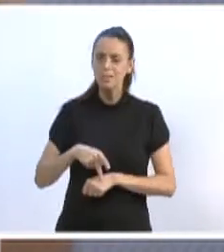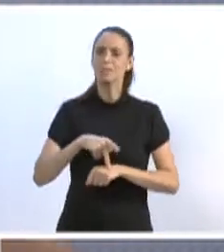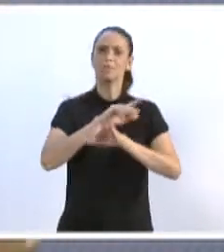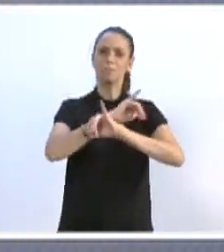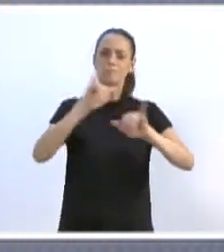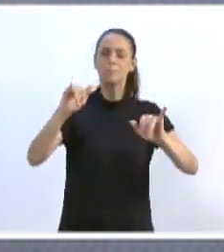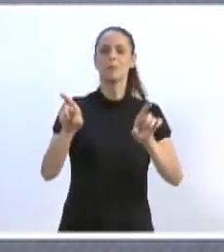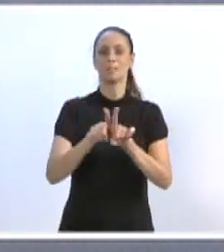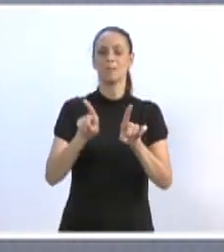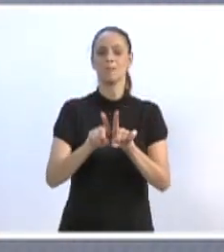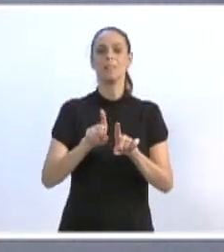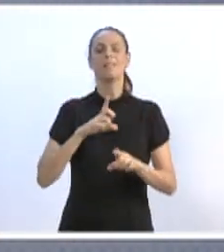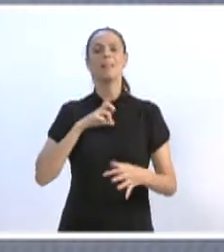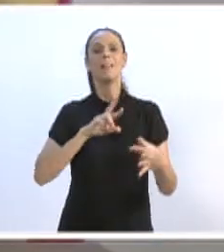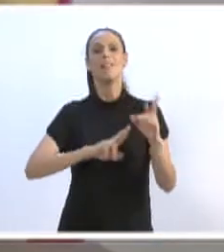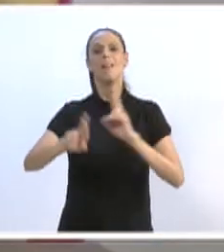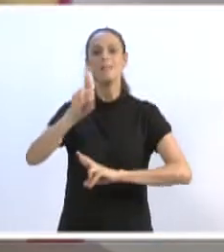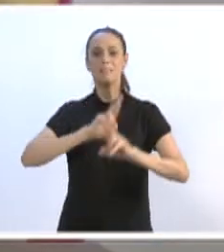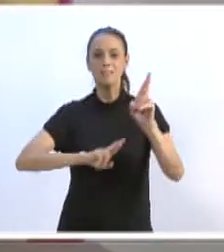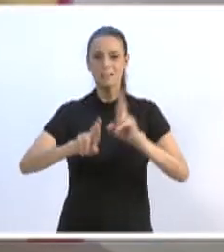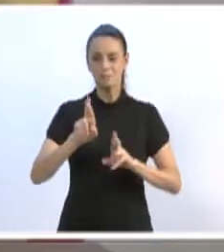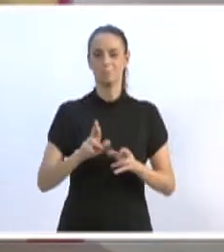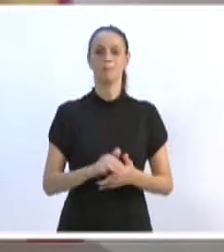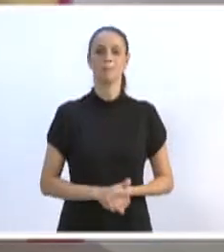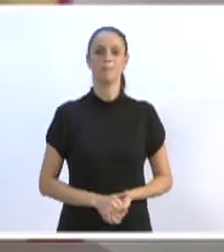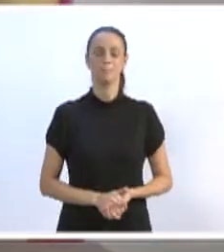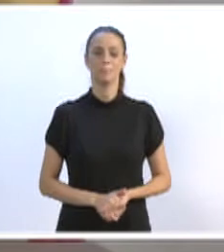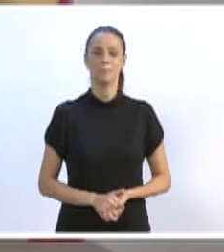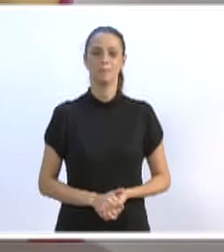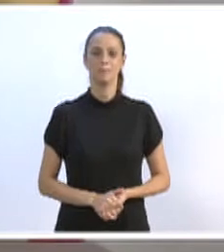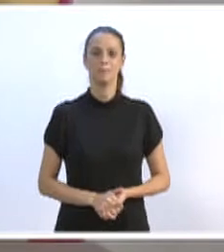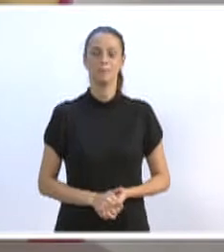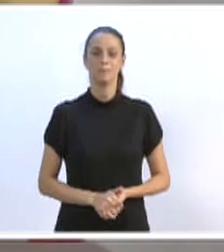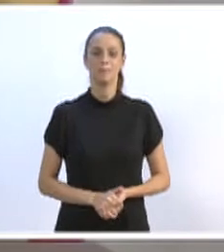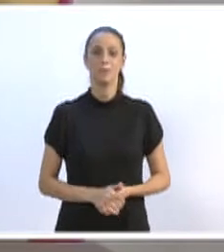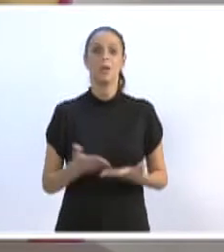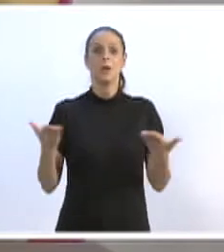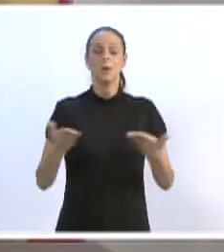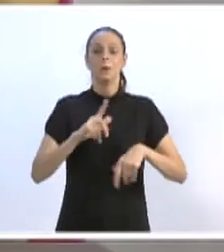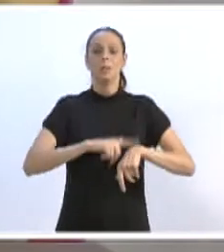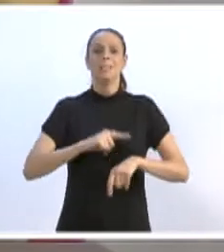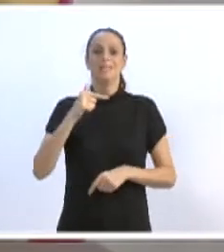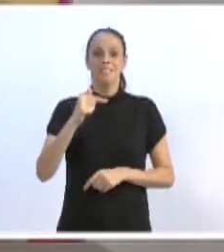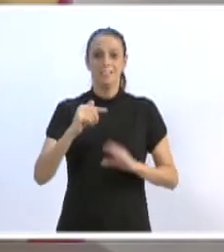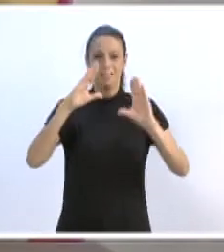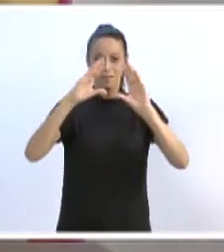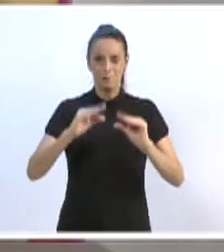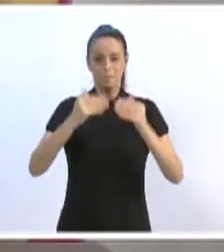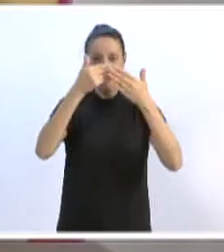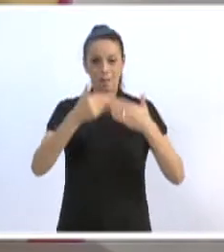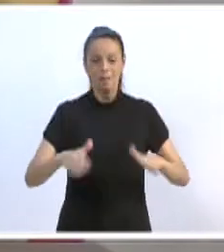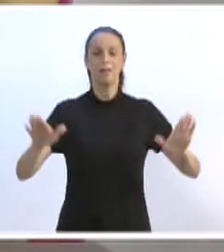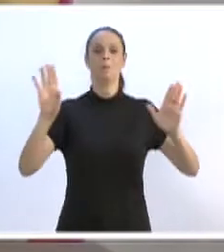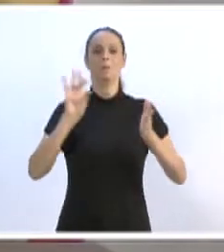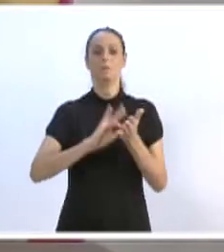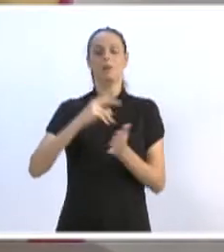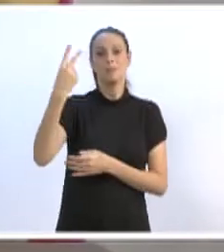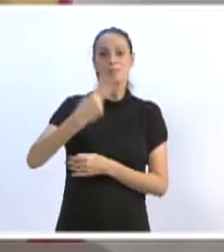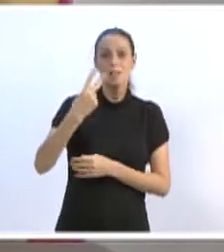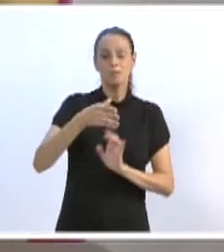Camargo, que ilustra o capítulo de trabalho e foi divulgado, assim como o currículo do artista, no mundo